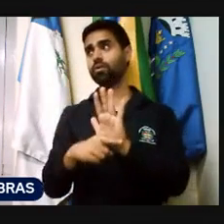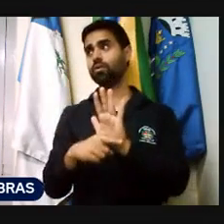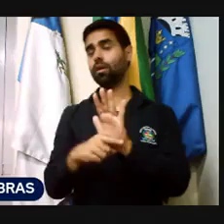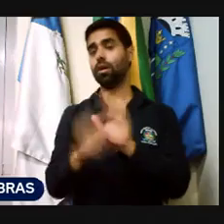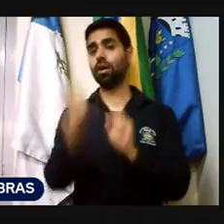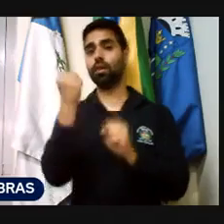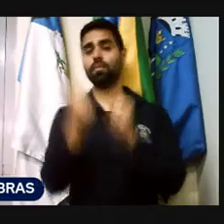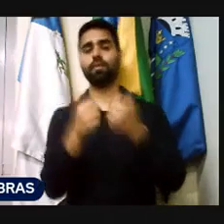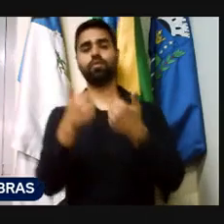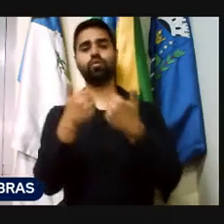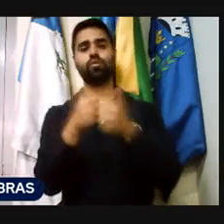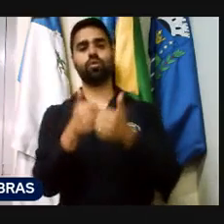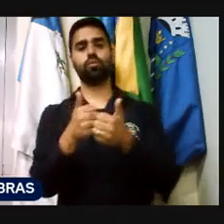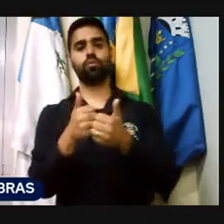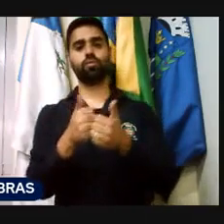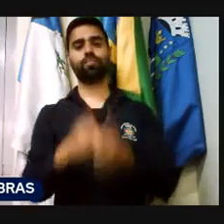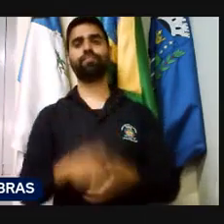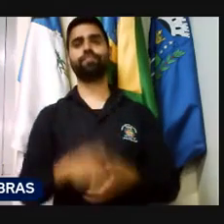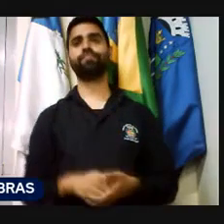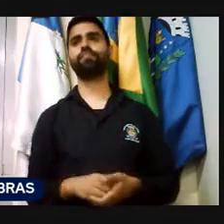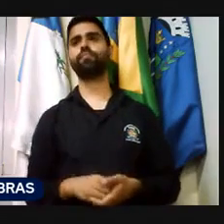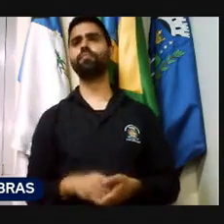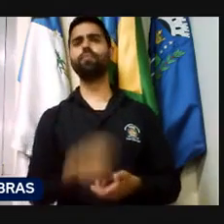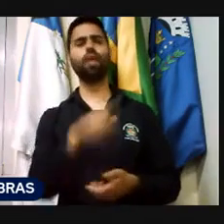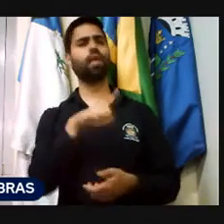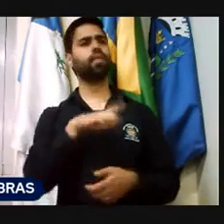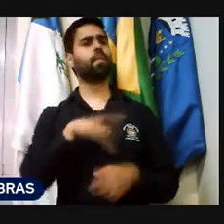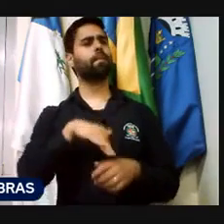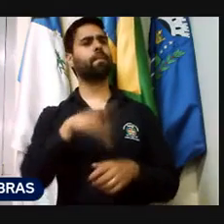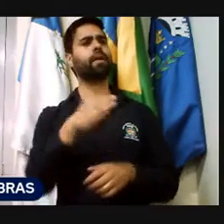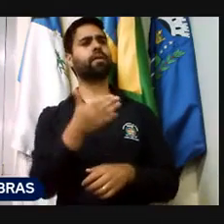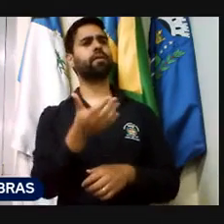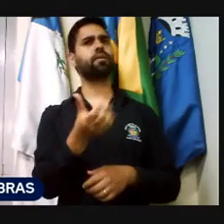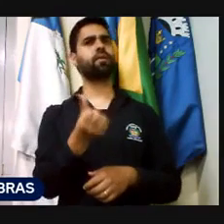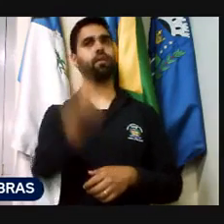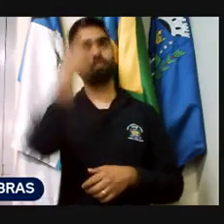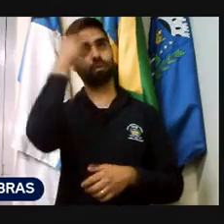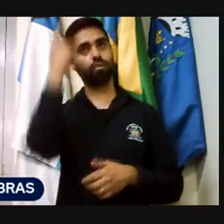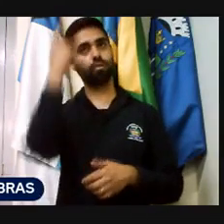empresa de ônibus. Lá tem mais de 100 pessoas de